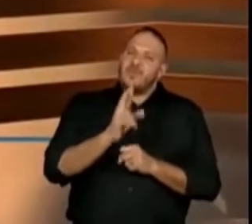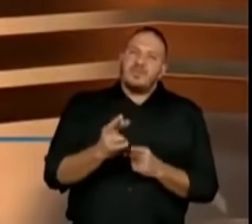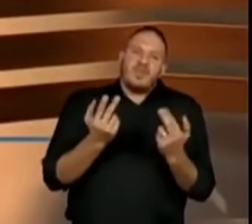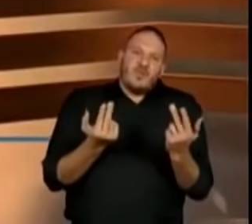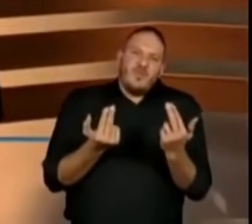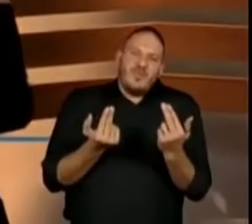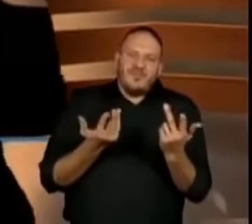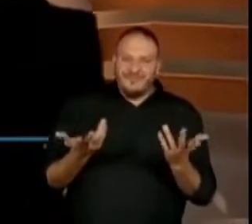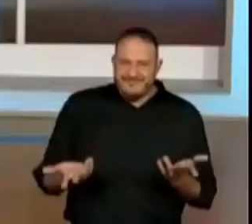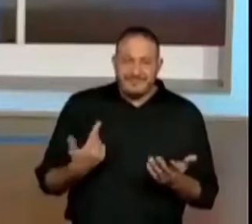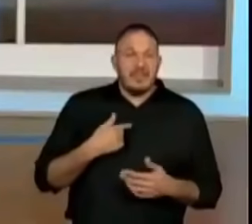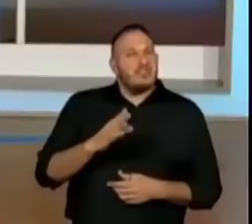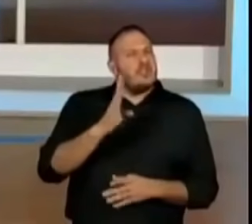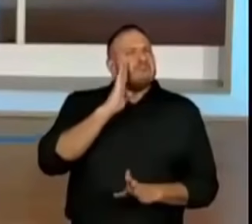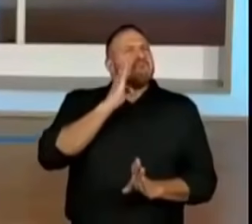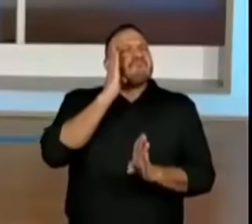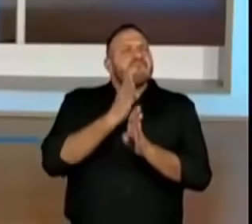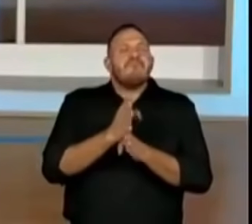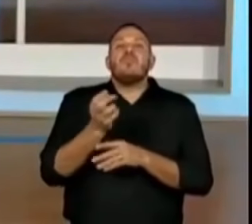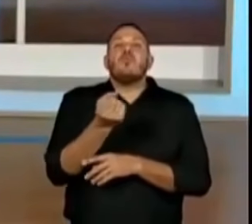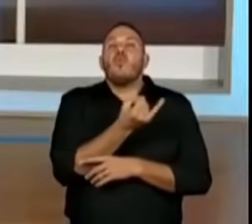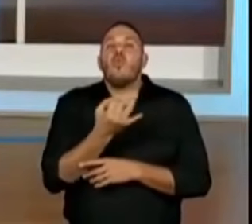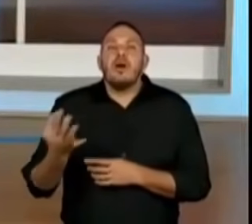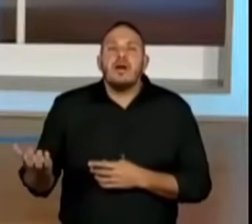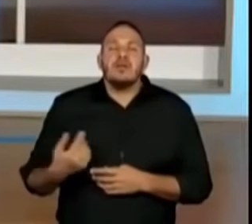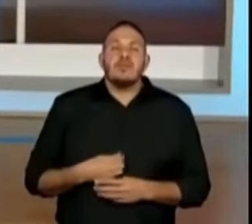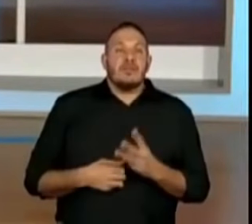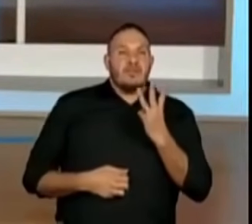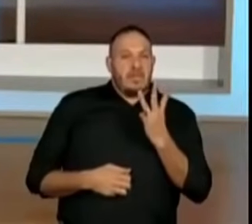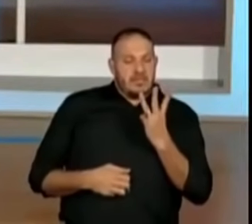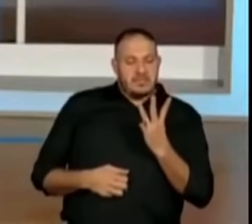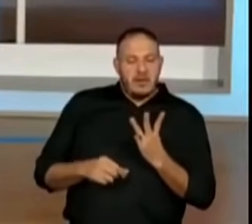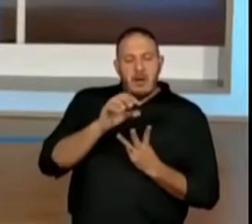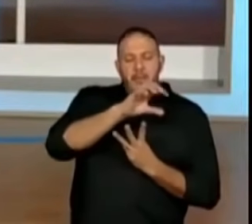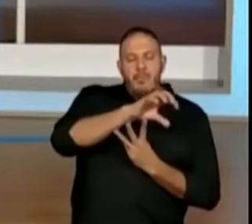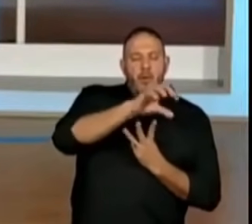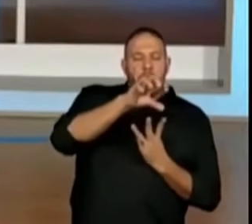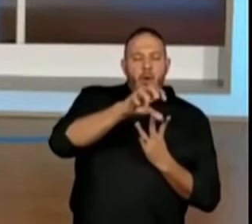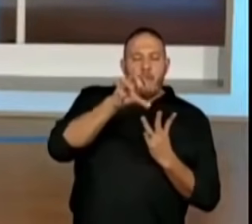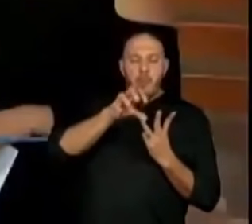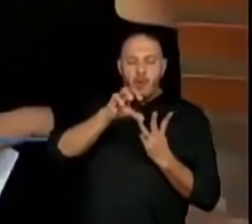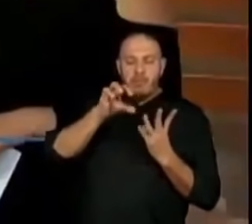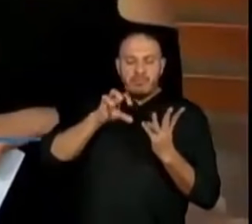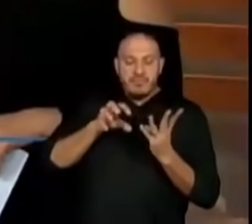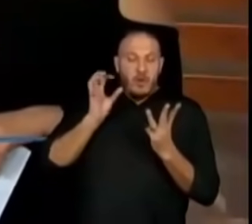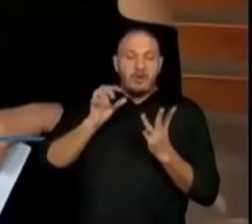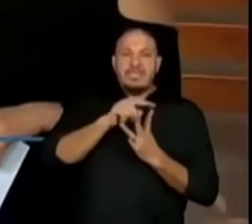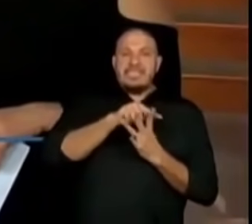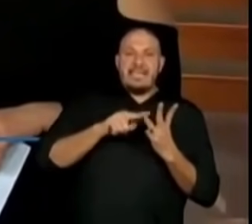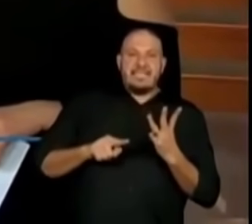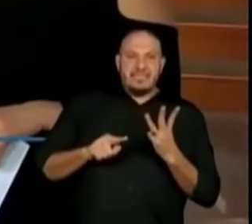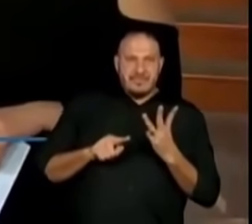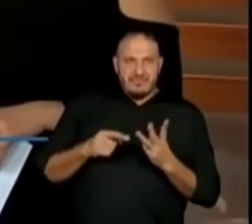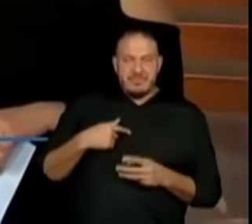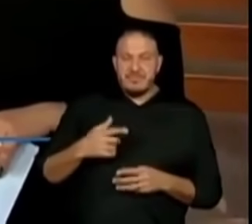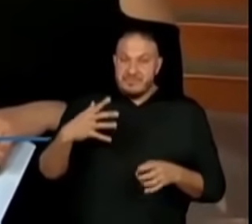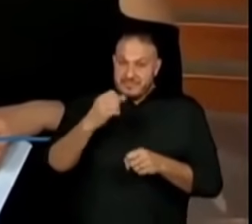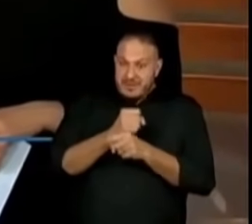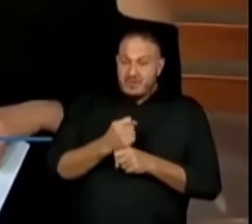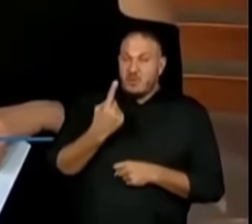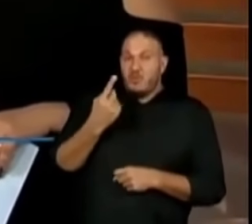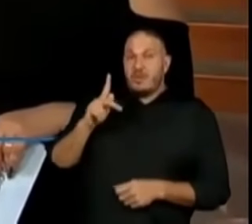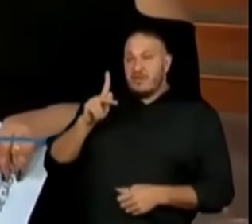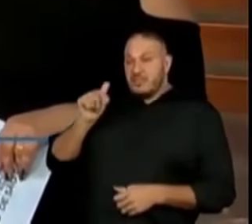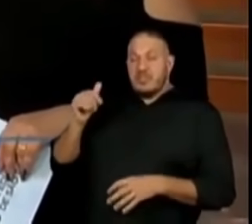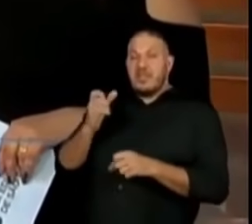quantas gramas equivale 3/4 partes. Então, 3/4 partes de 1 quilograma